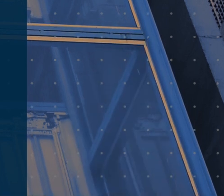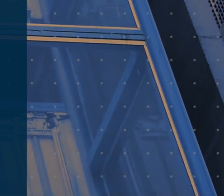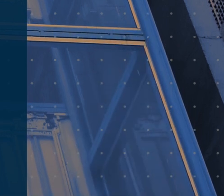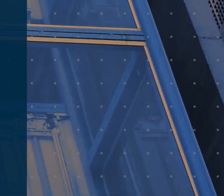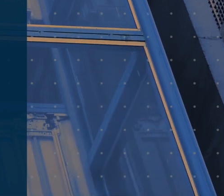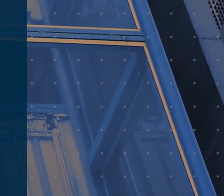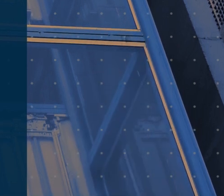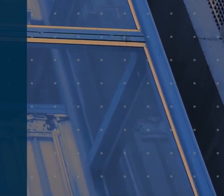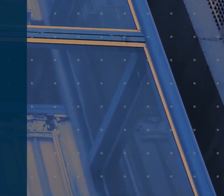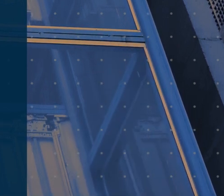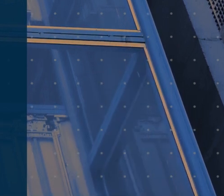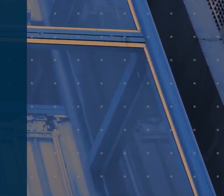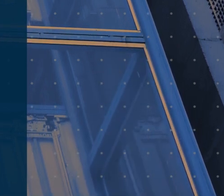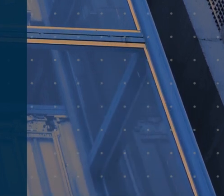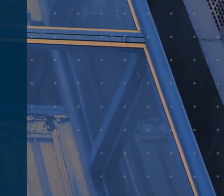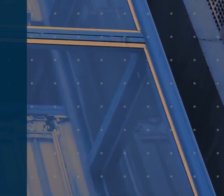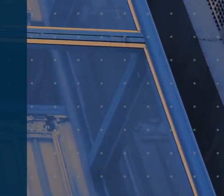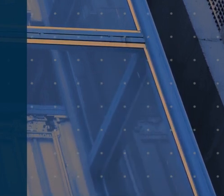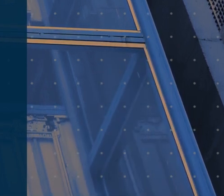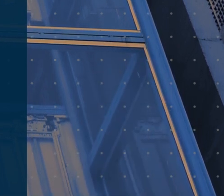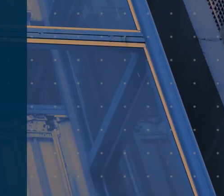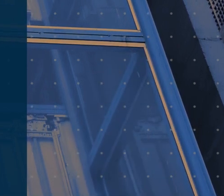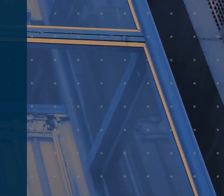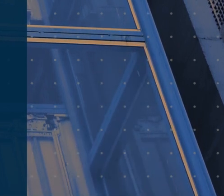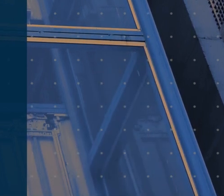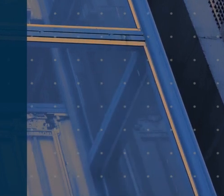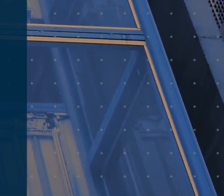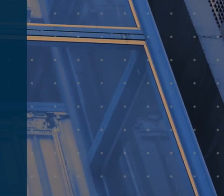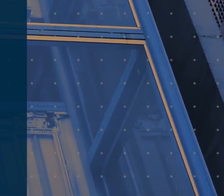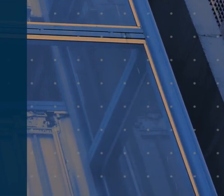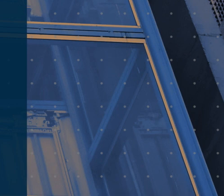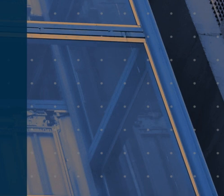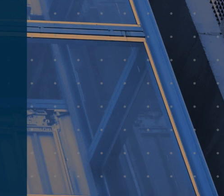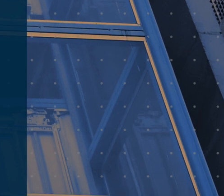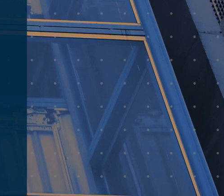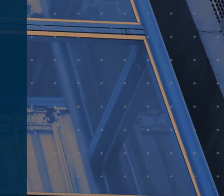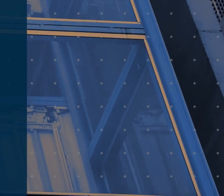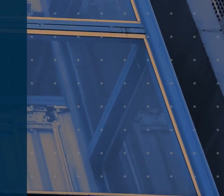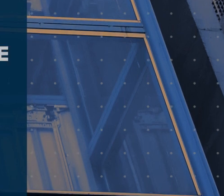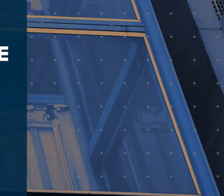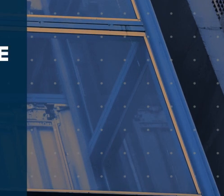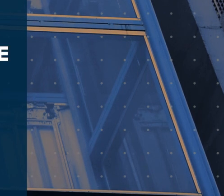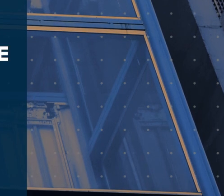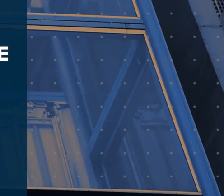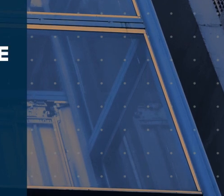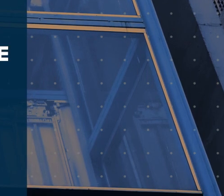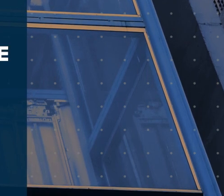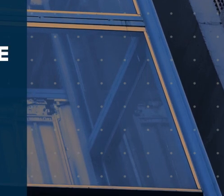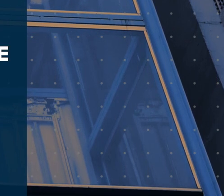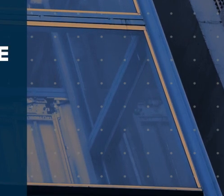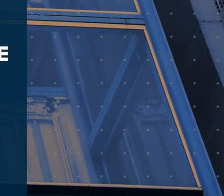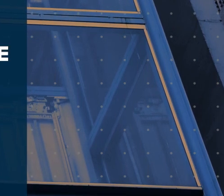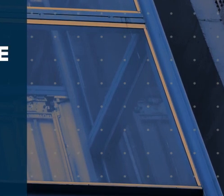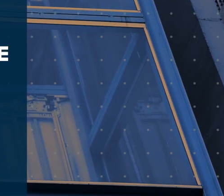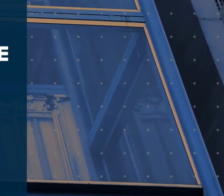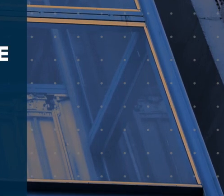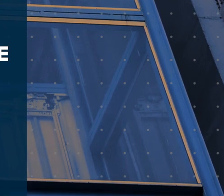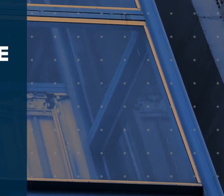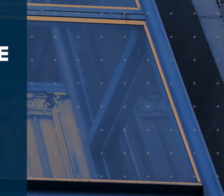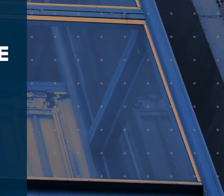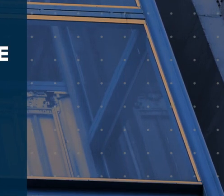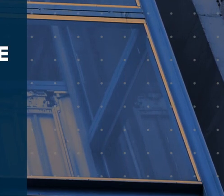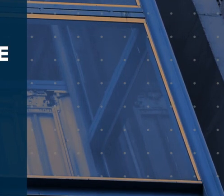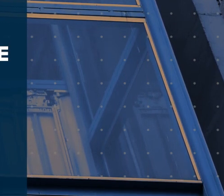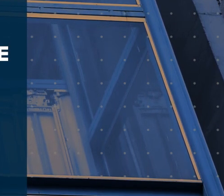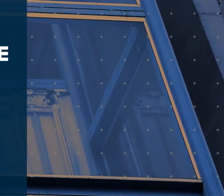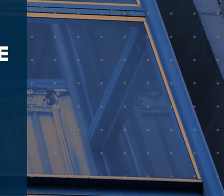almoxarife, assistente de vendas, atendente de balcão, atendente de lanchonete, atendente de padaria,